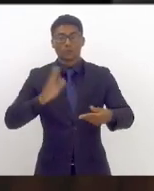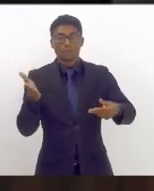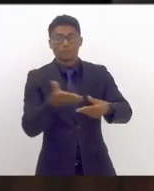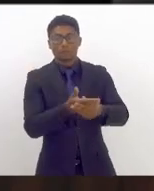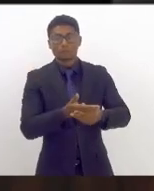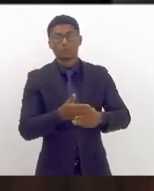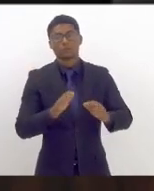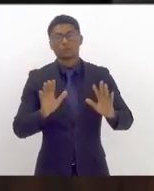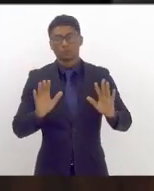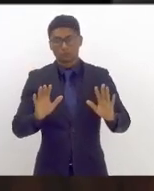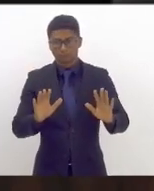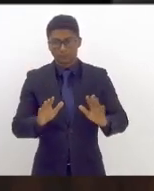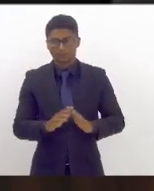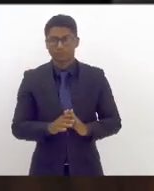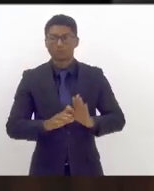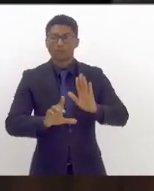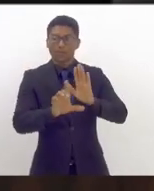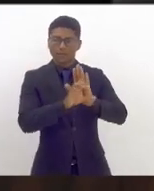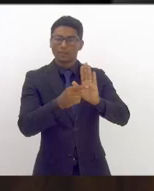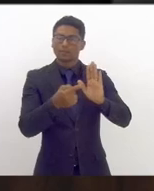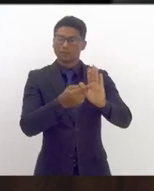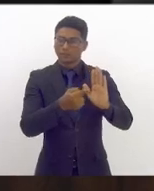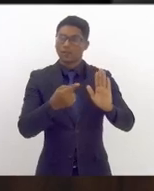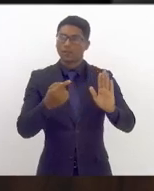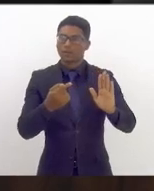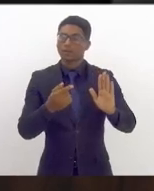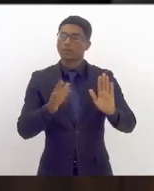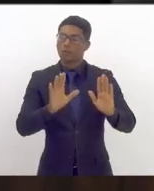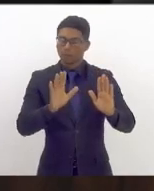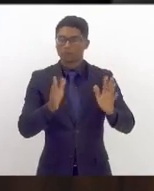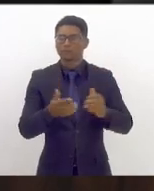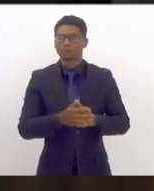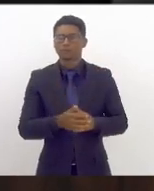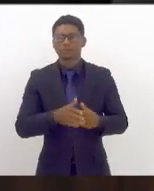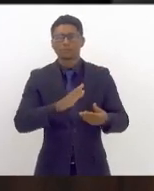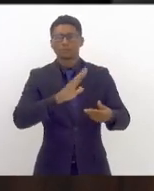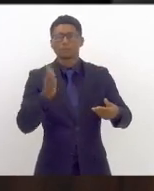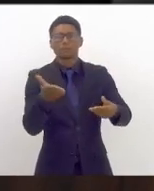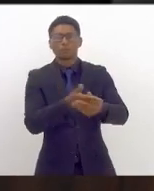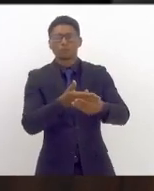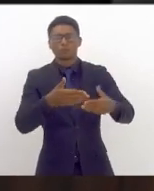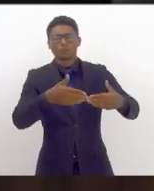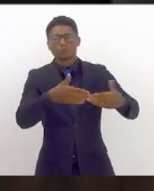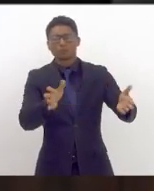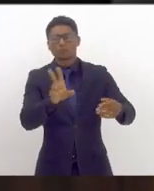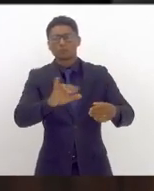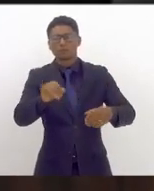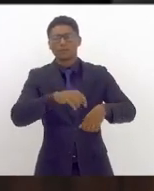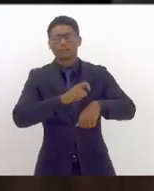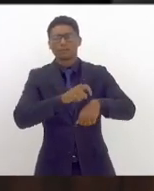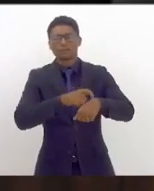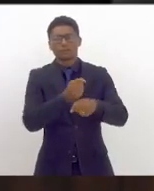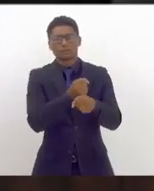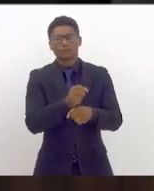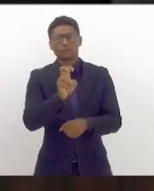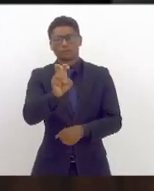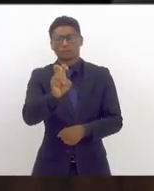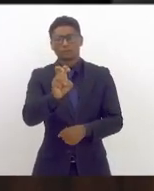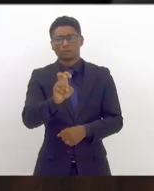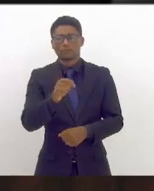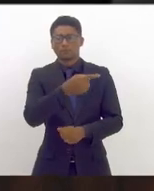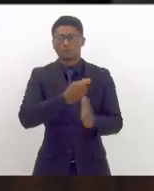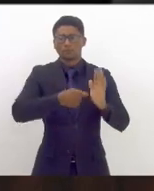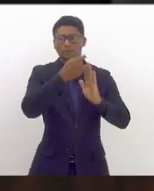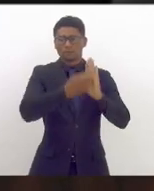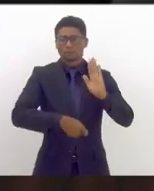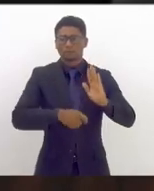Olha só olha como é que a lei é perversa é a intenção é boa processo iniciado agora terá cinco anos mas o texto dela diz